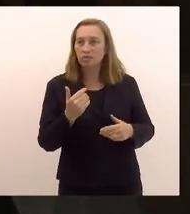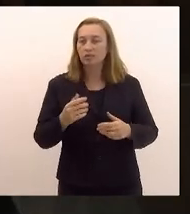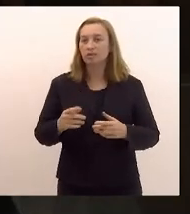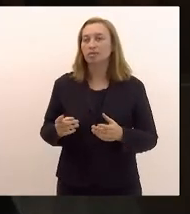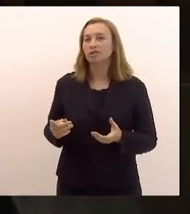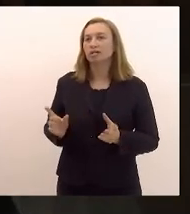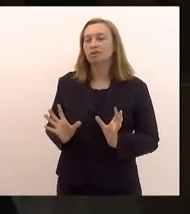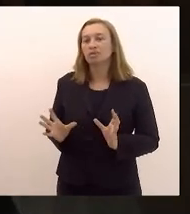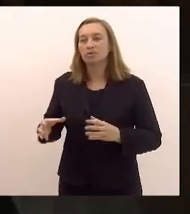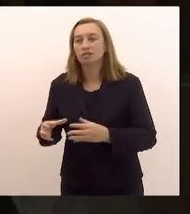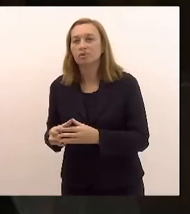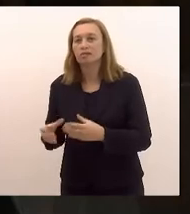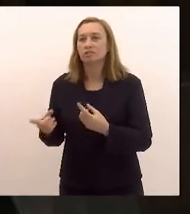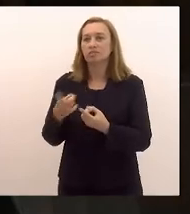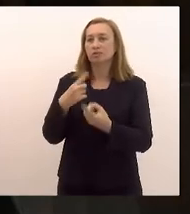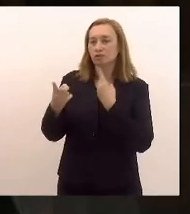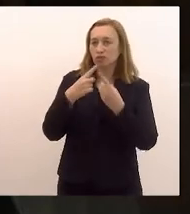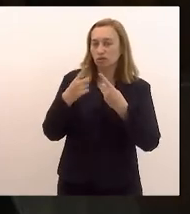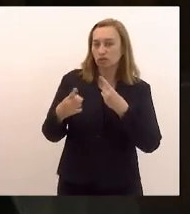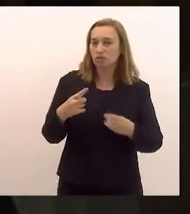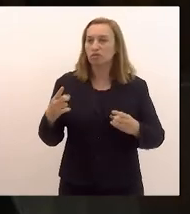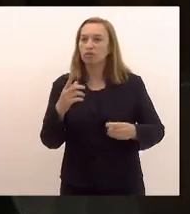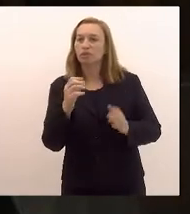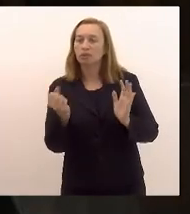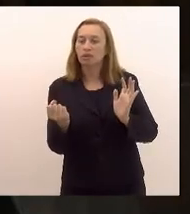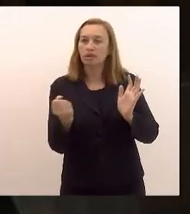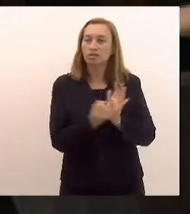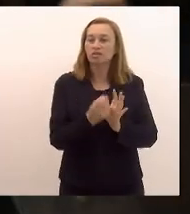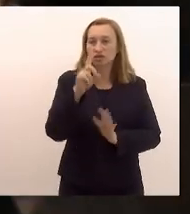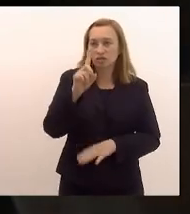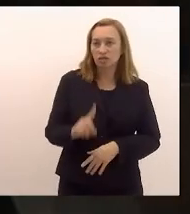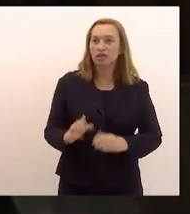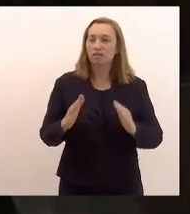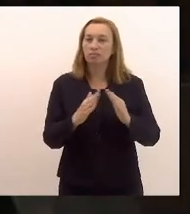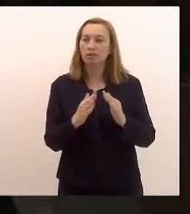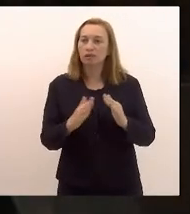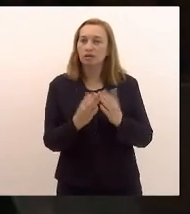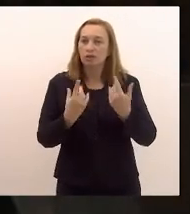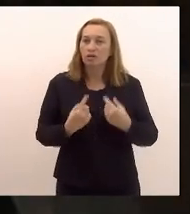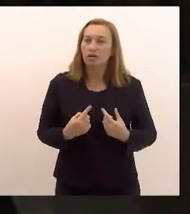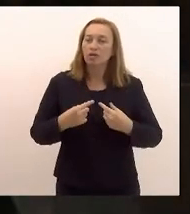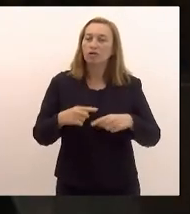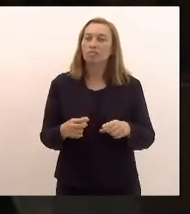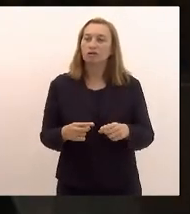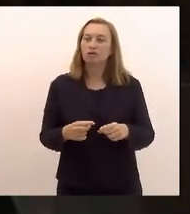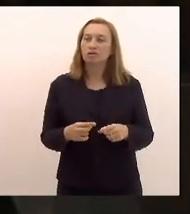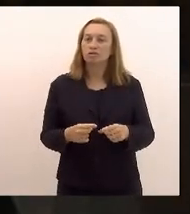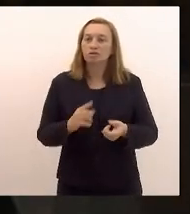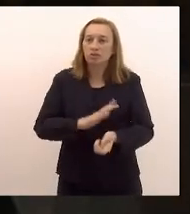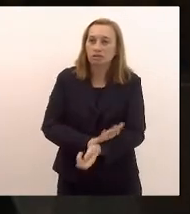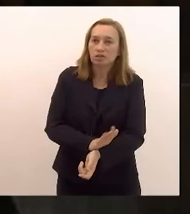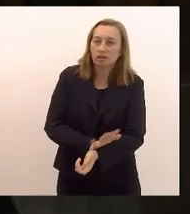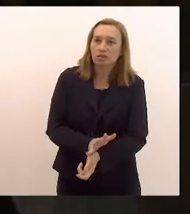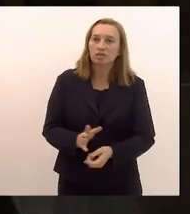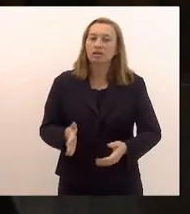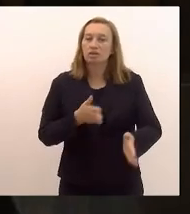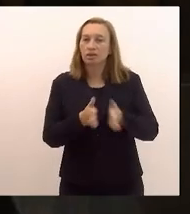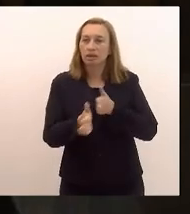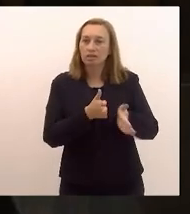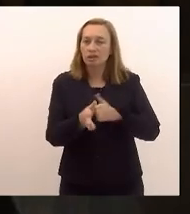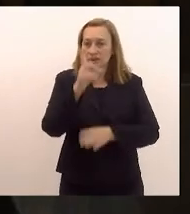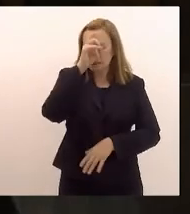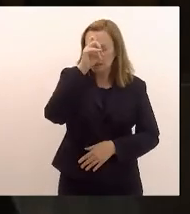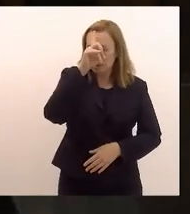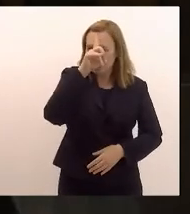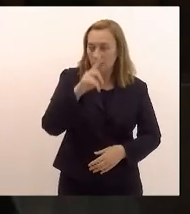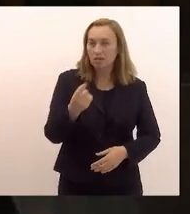coletivas discutindo o patrimônio garantido o direito à moradia combatendo o racismo garantindo o acesso ao